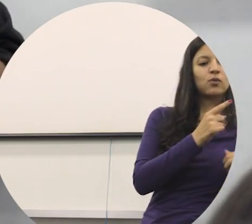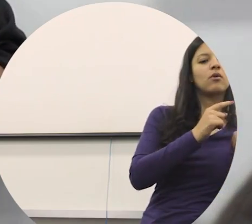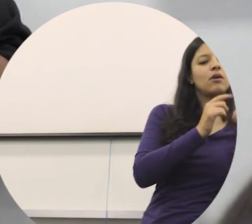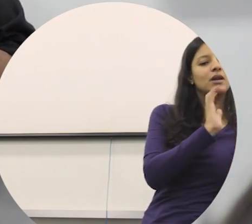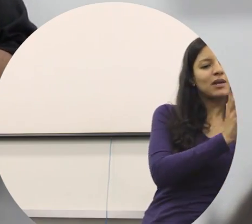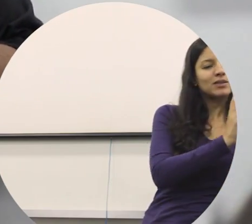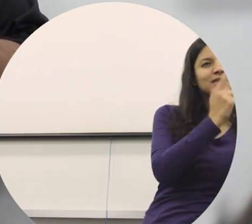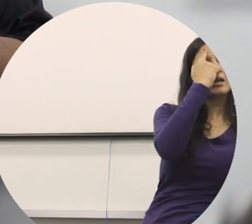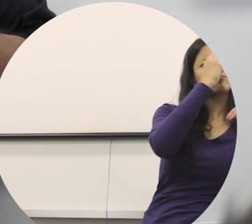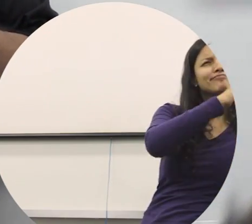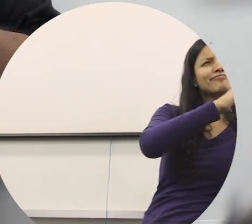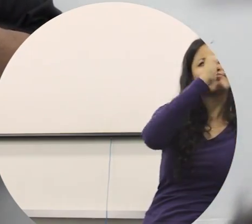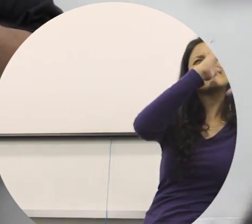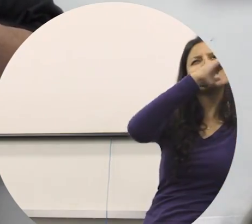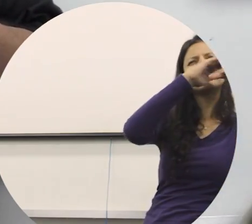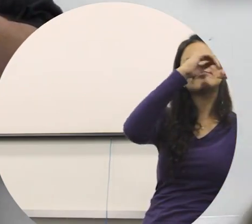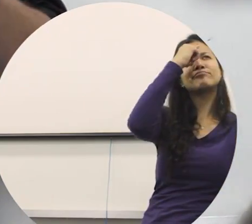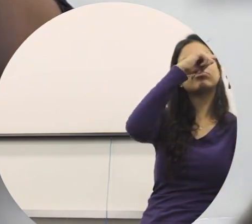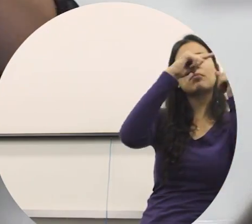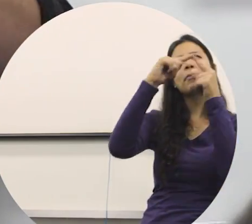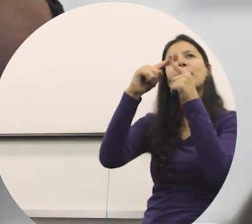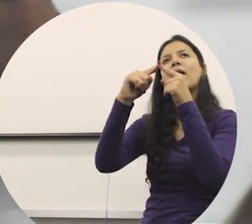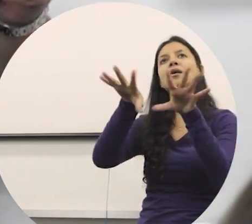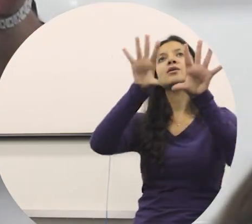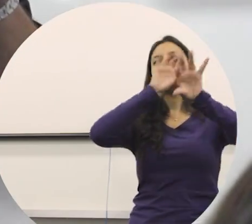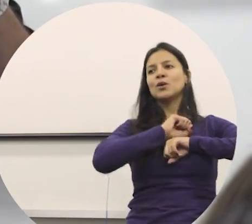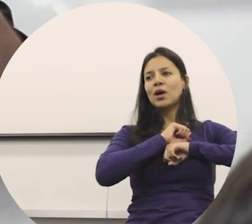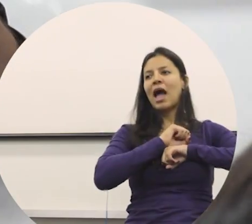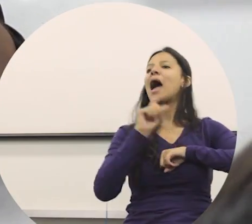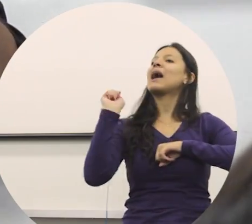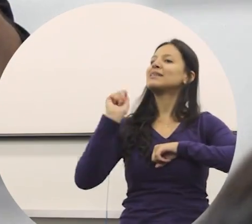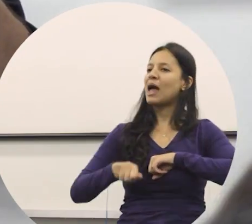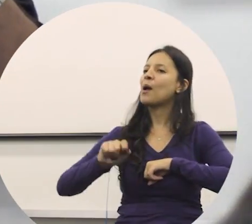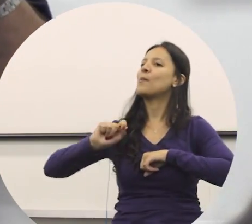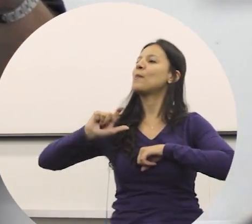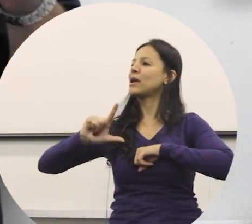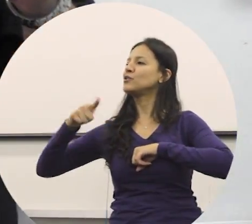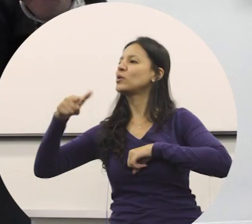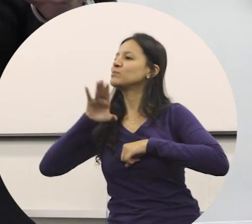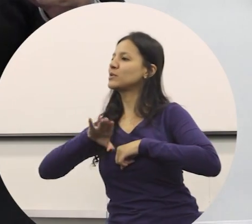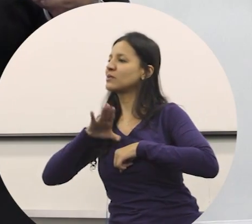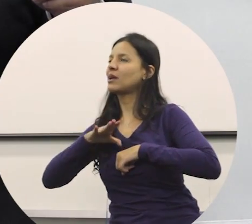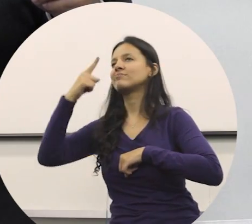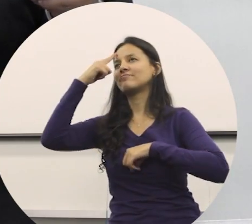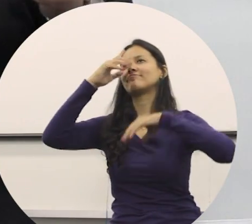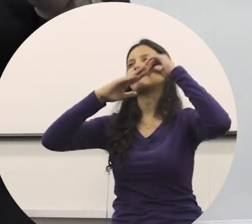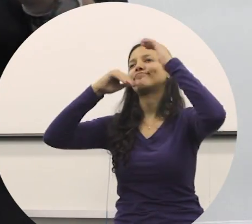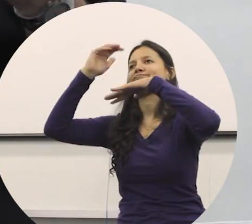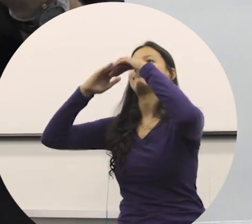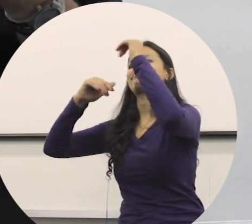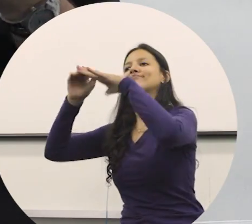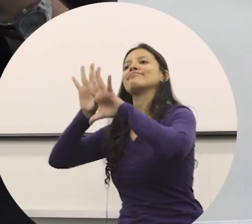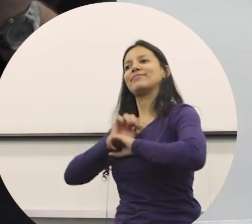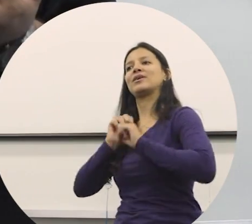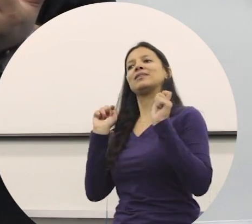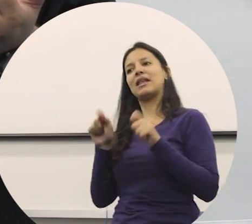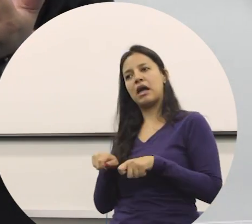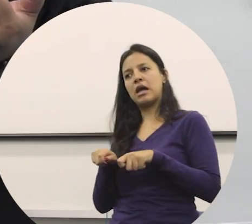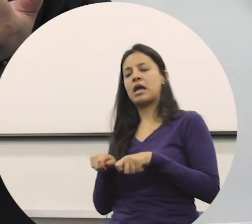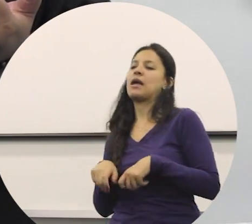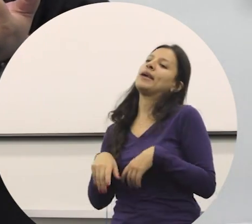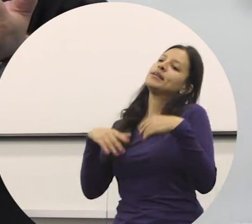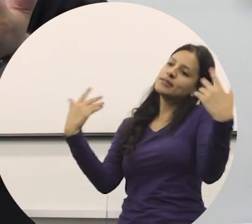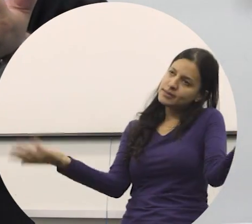sinais já estão incorporadas. É claro que eu vou ter as crianças com